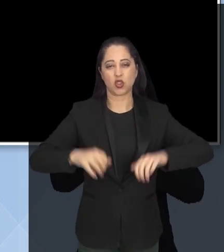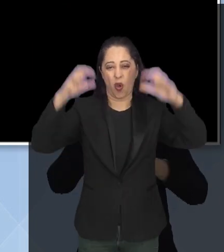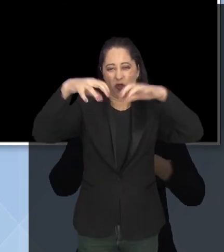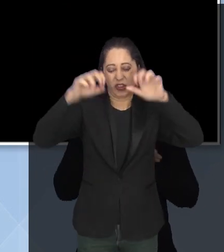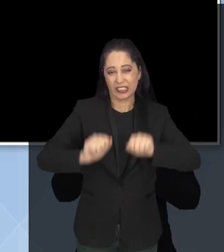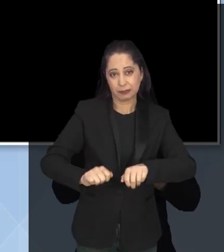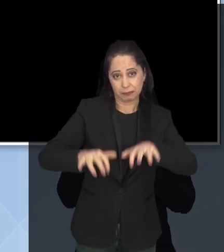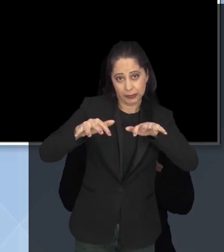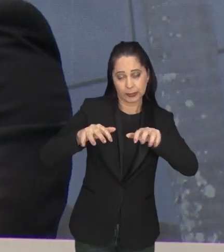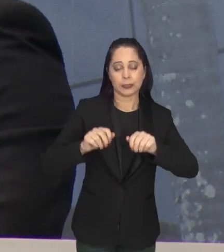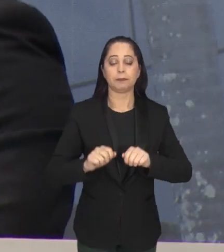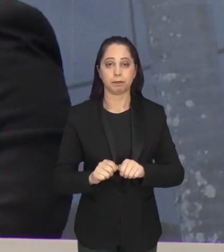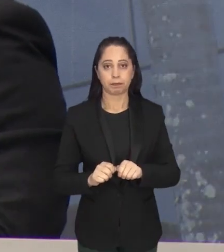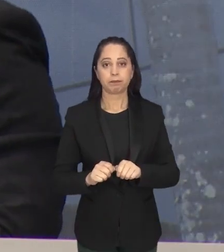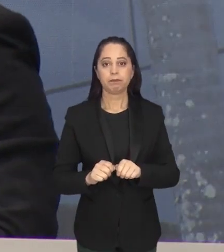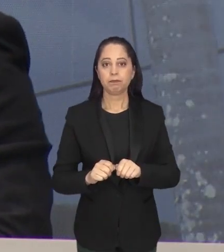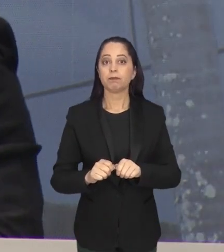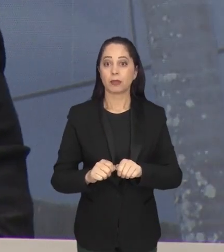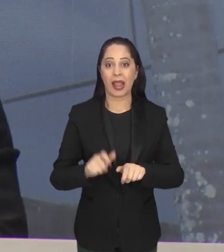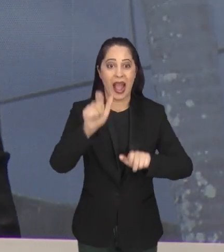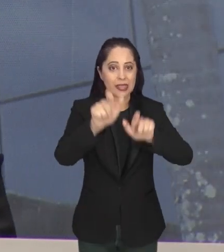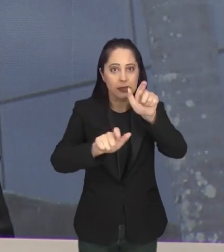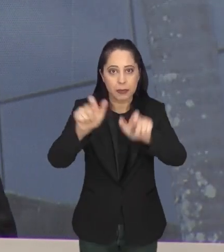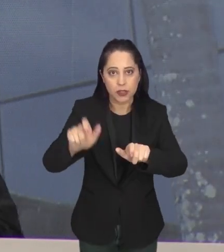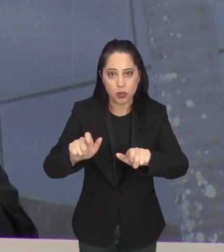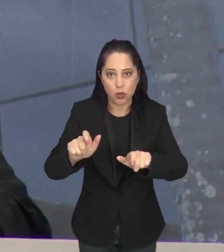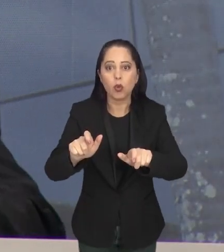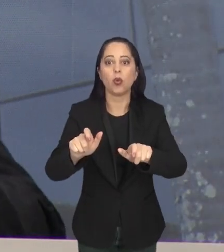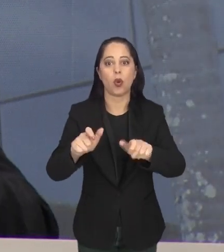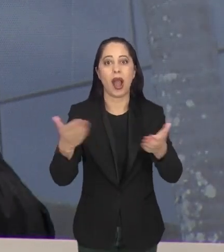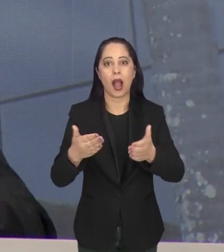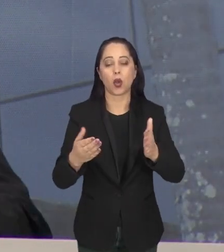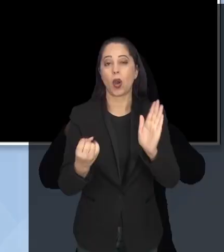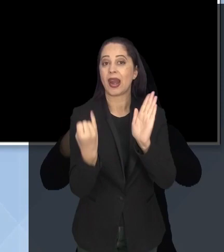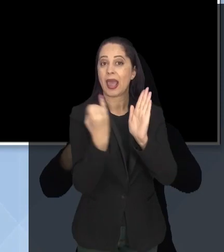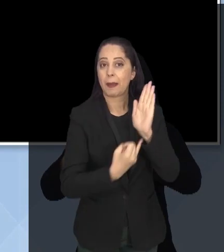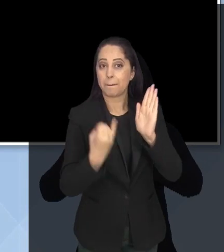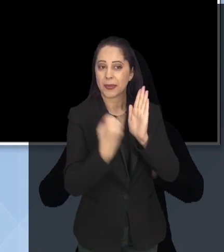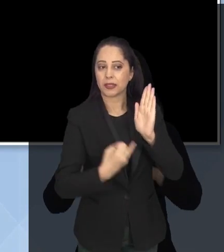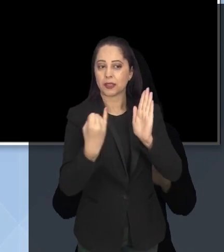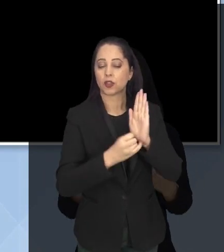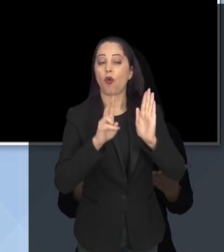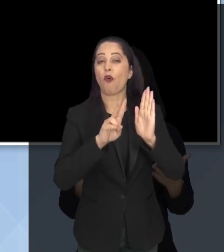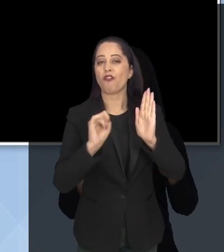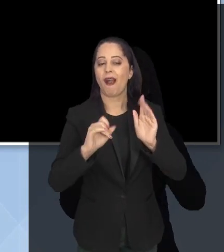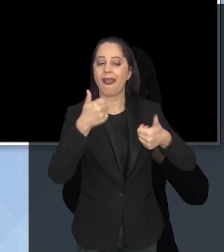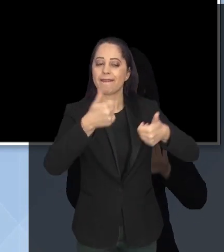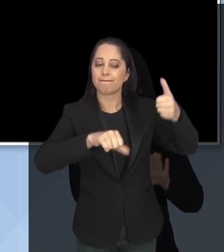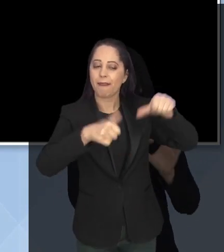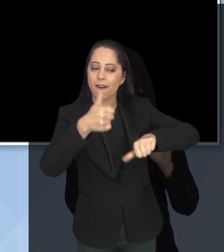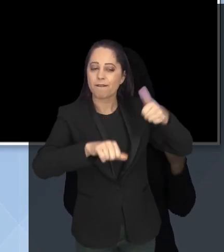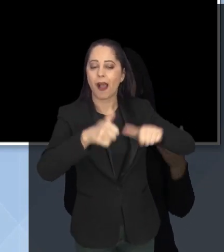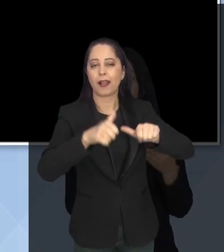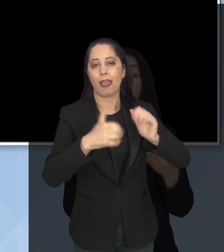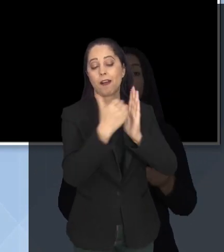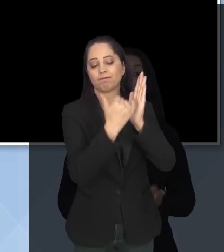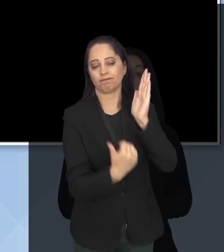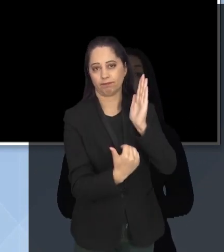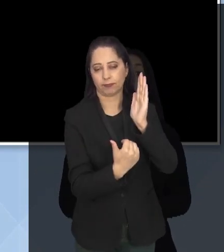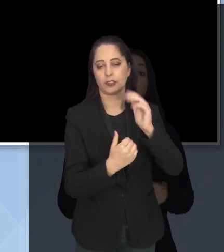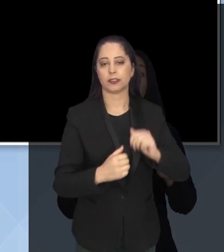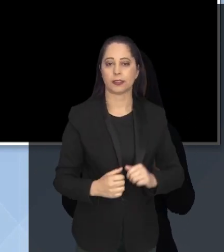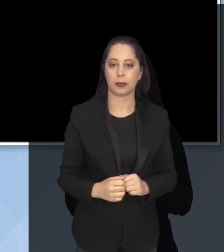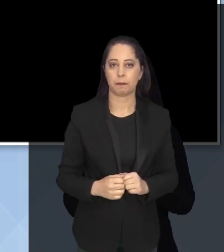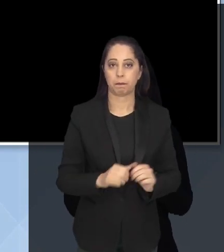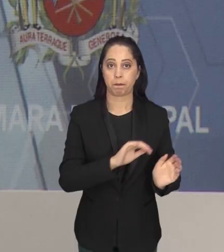dos últimos meses. Segundo Juvenil, os moradores terão os valores do IPTU revisados como forma de compensar